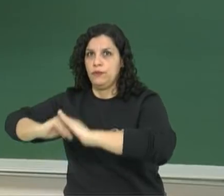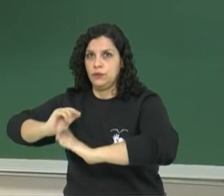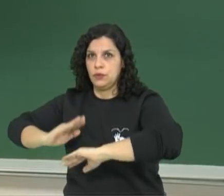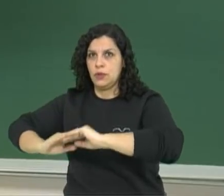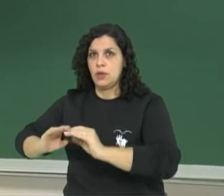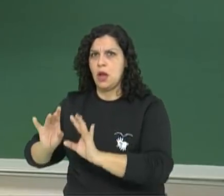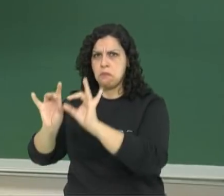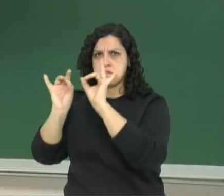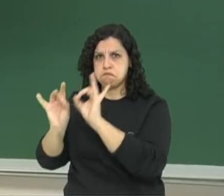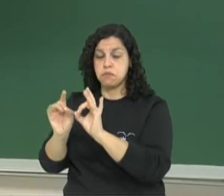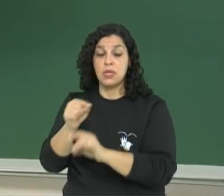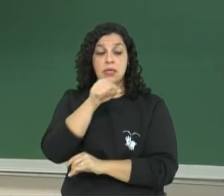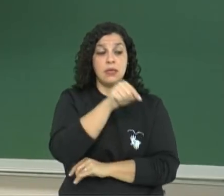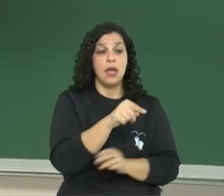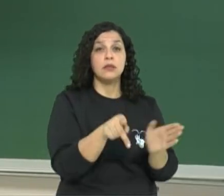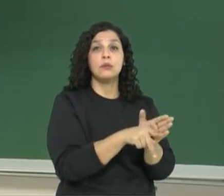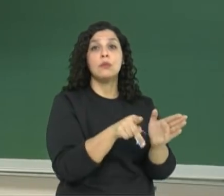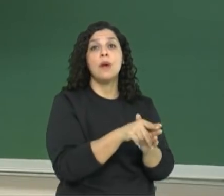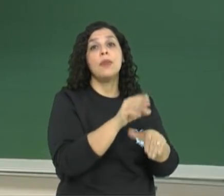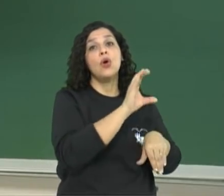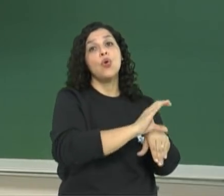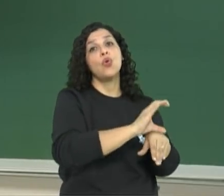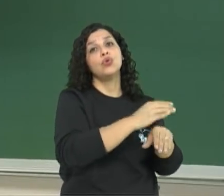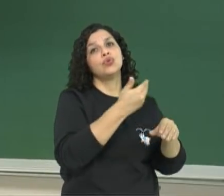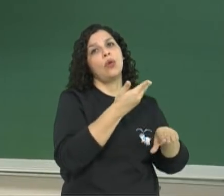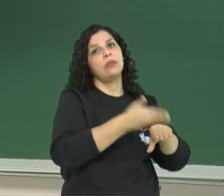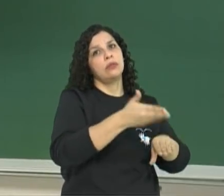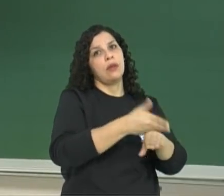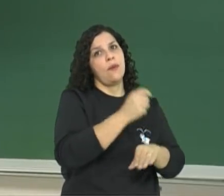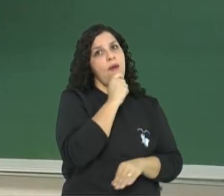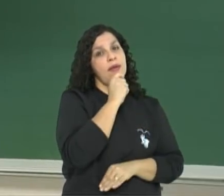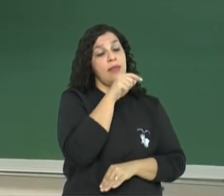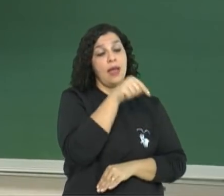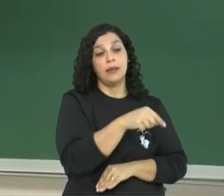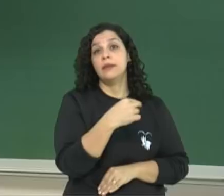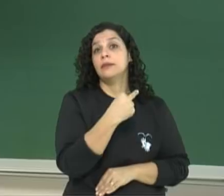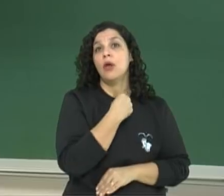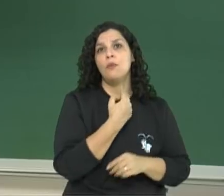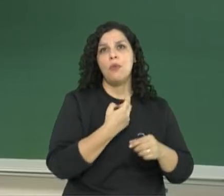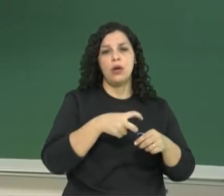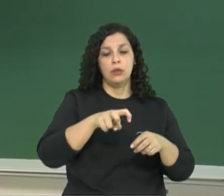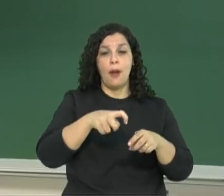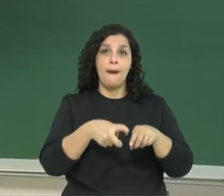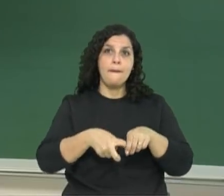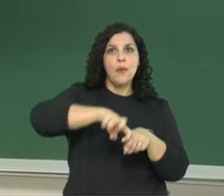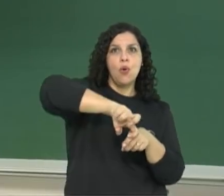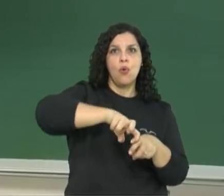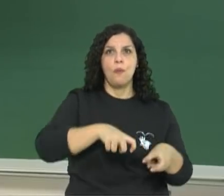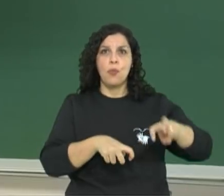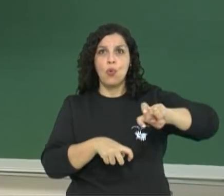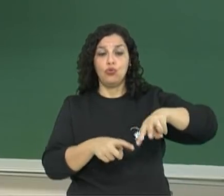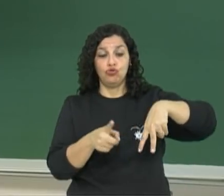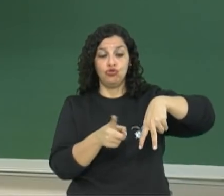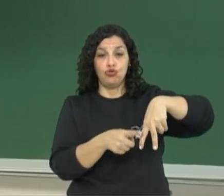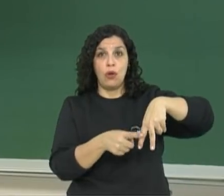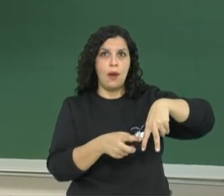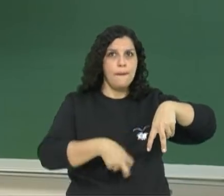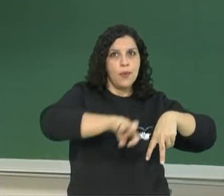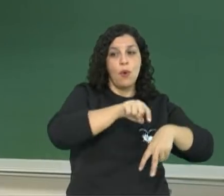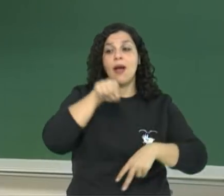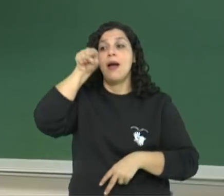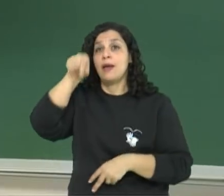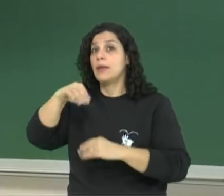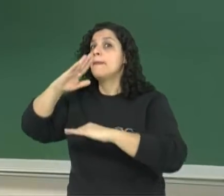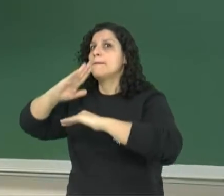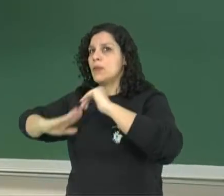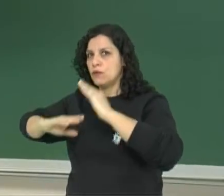amadores. Nas competições de amadores, a joelhada não é permitida, porque ela é um golpe muito perigoso. Já nas